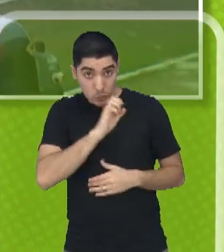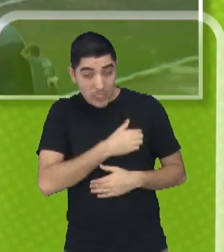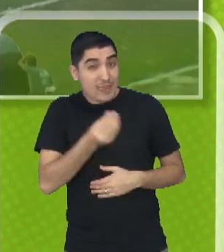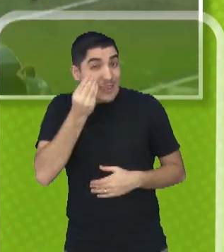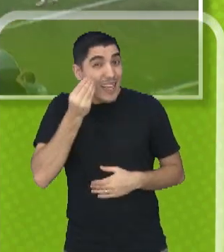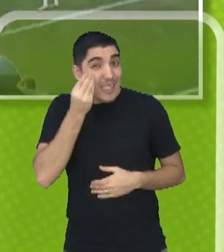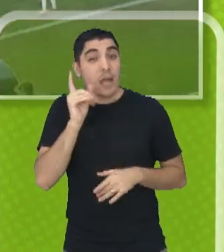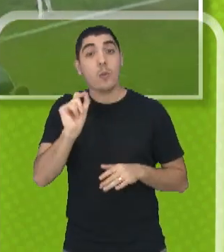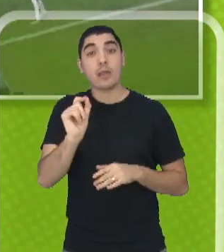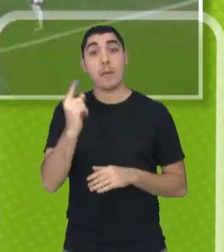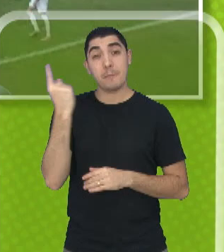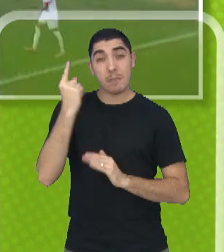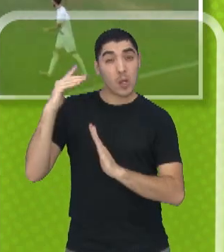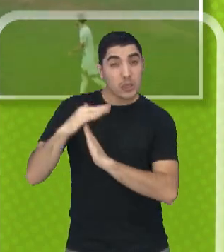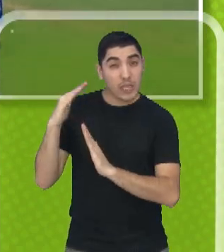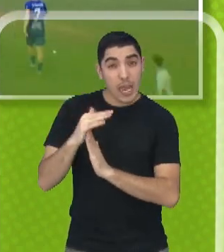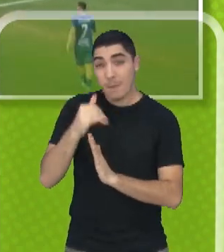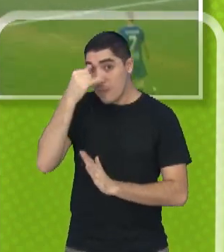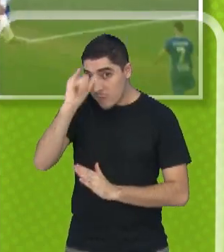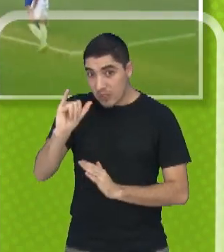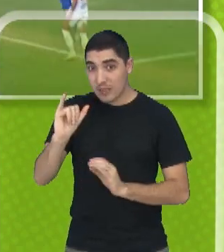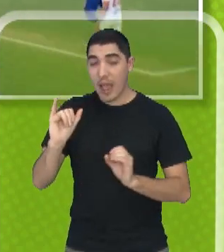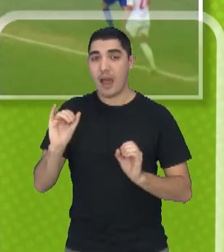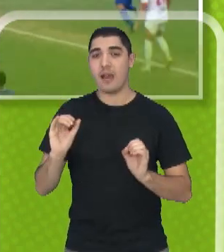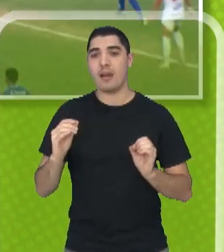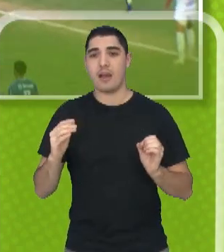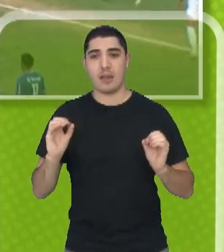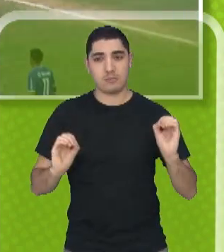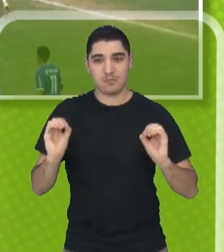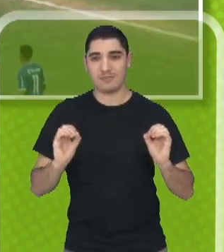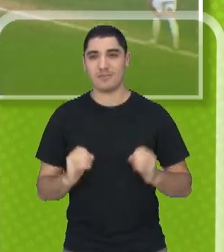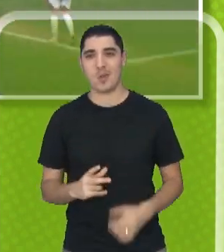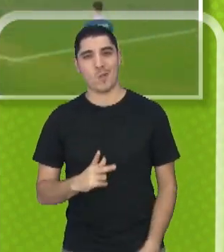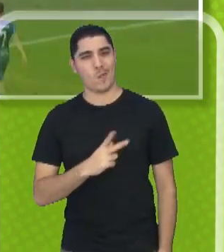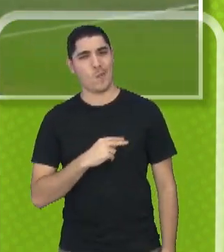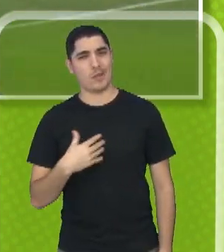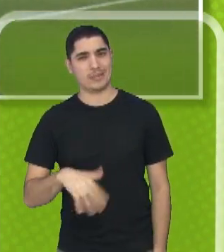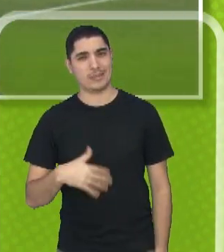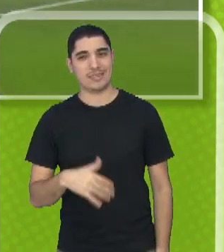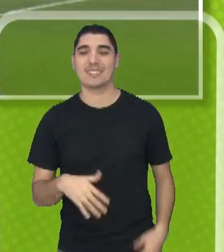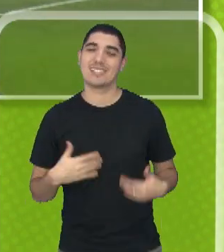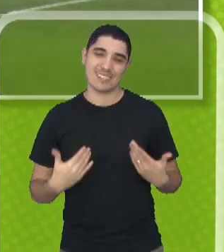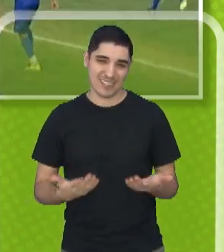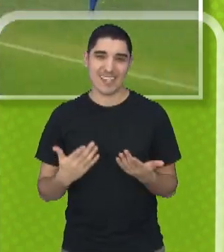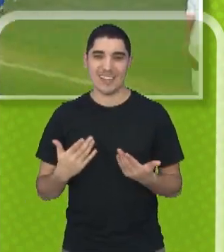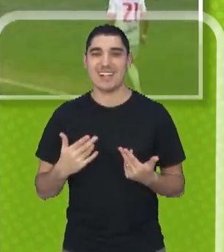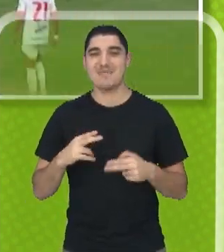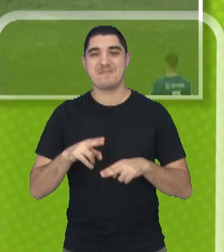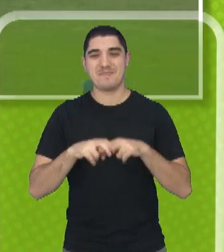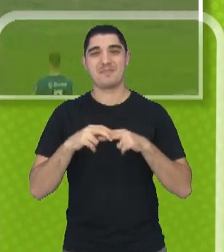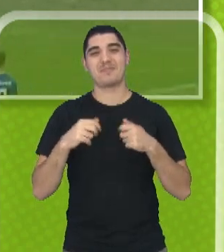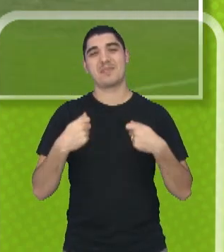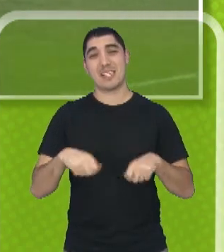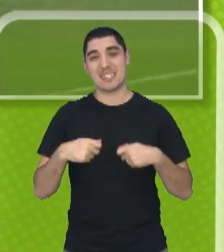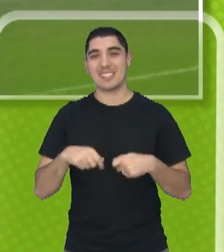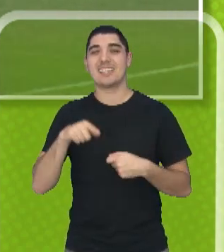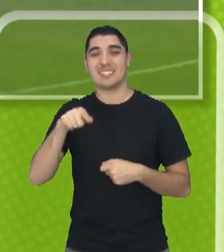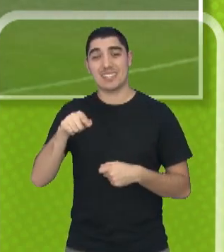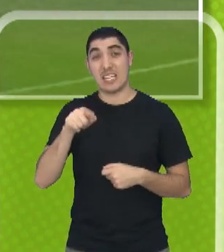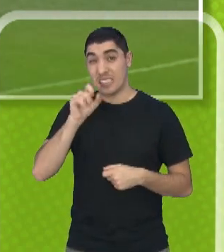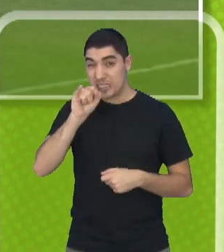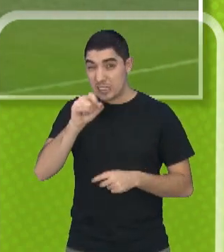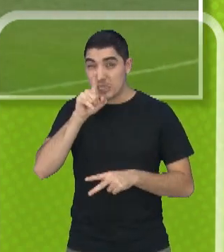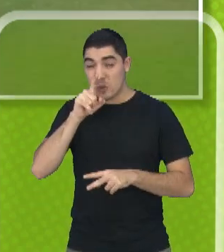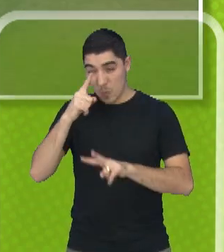45 primeiros minutos ali, né? Muita coisa, pô. Mas é decisão. Eu acho que se o Capivariano fizer um gol logo